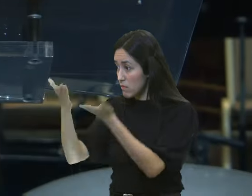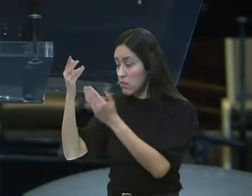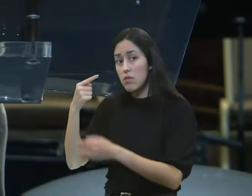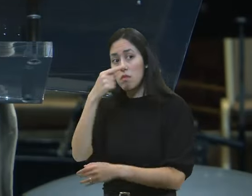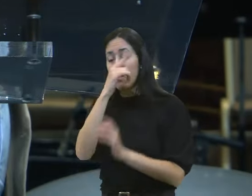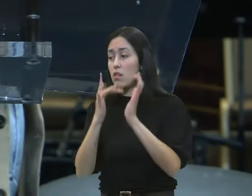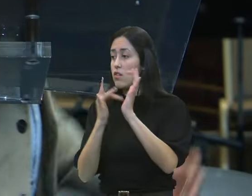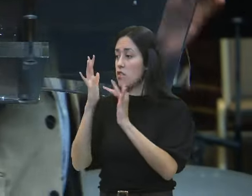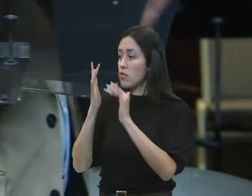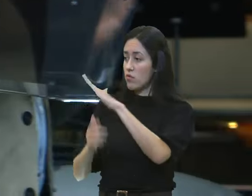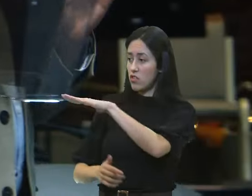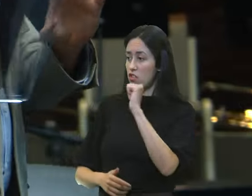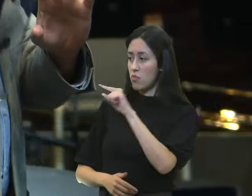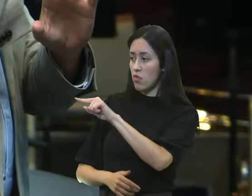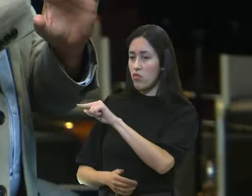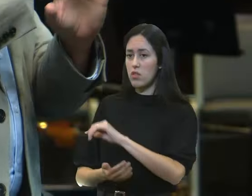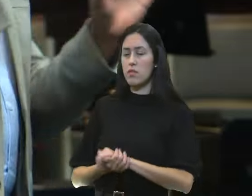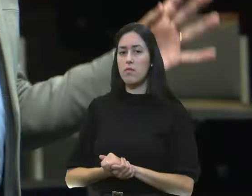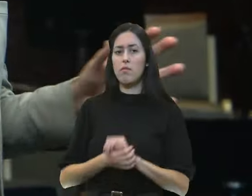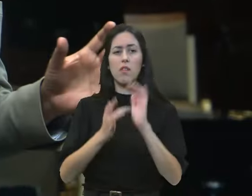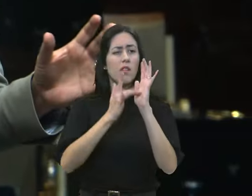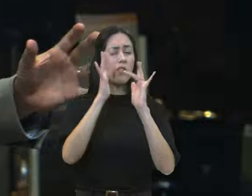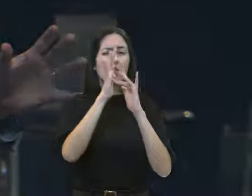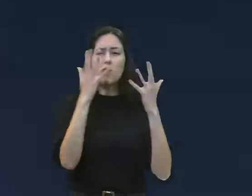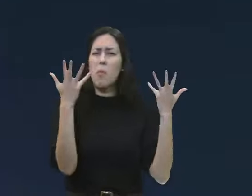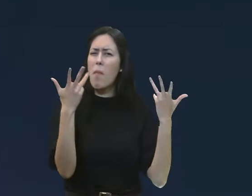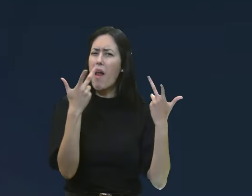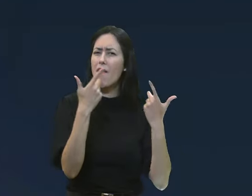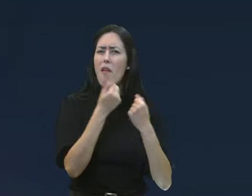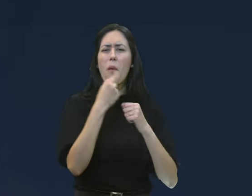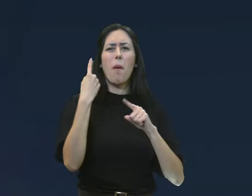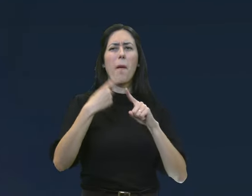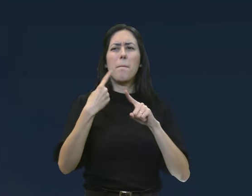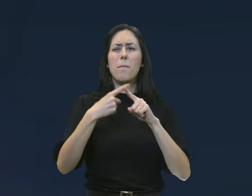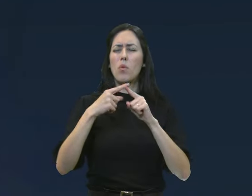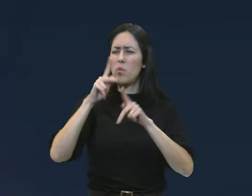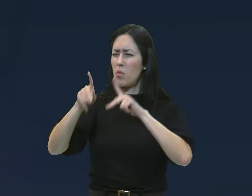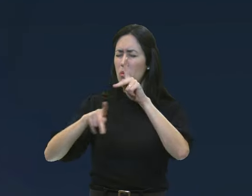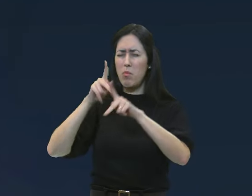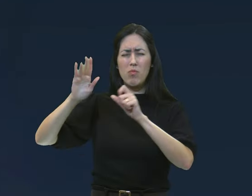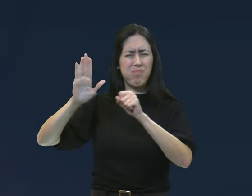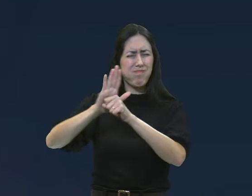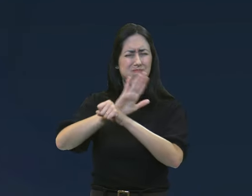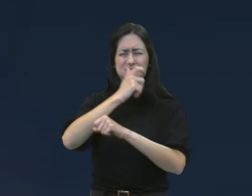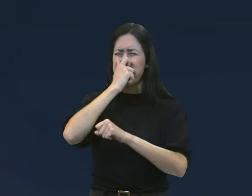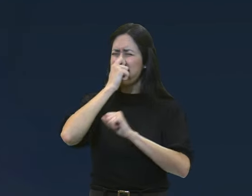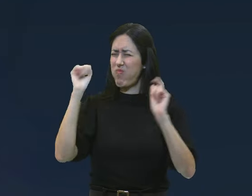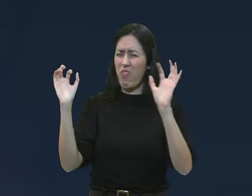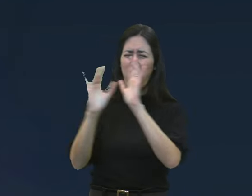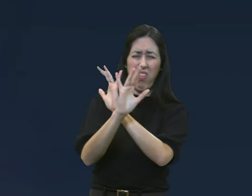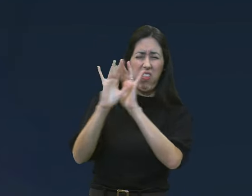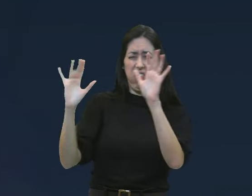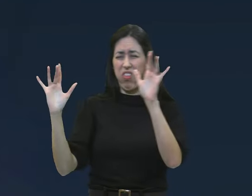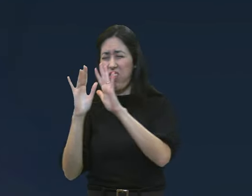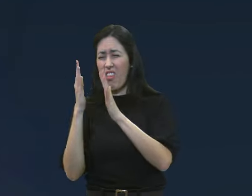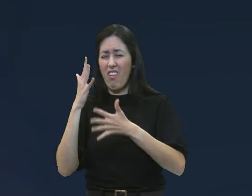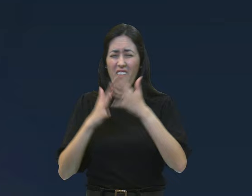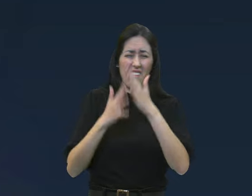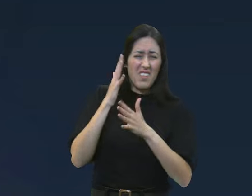maravilhoso, porque contra todas as possibilidades, no meio de uma multidão, aglomerando ali,